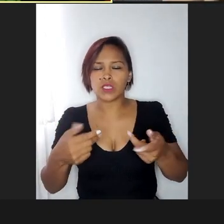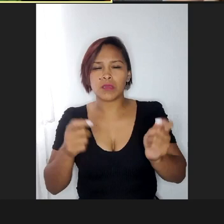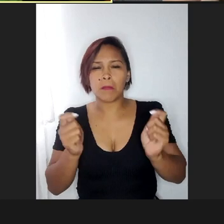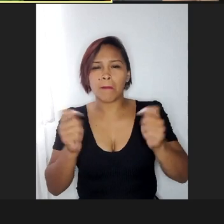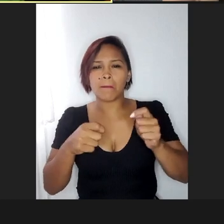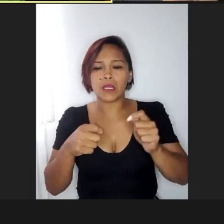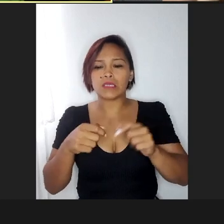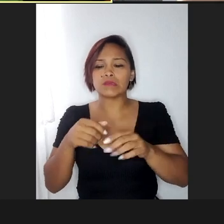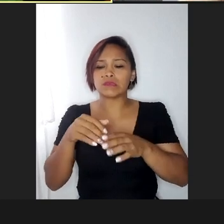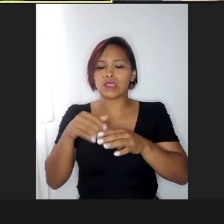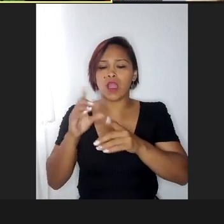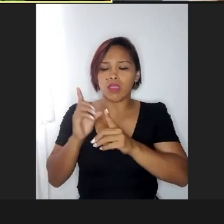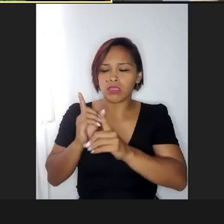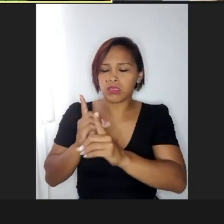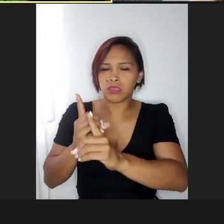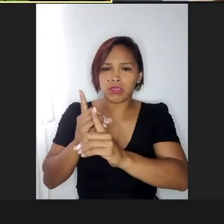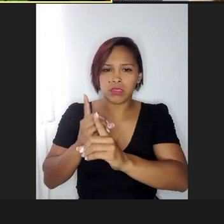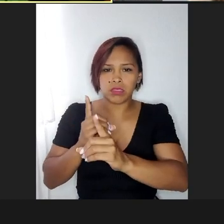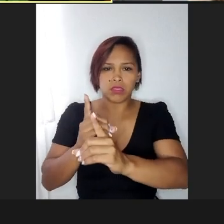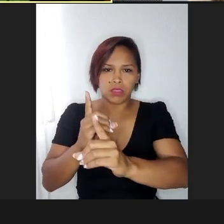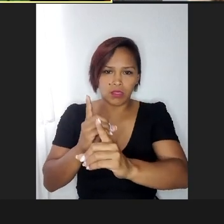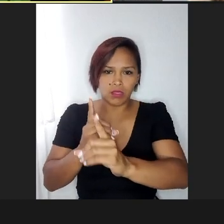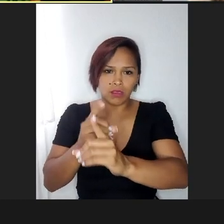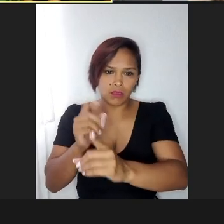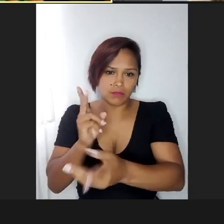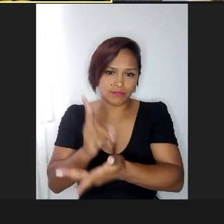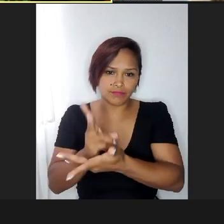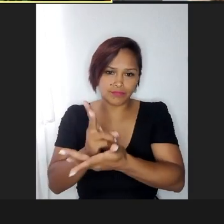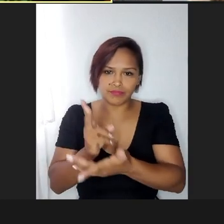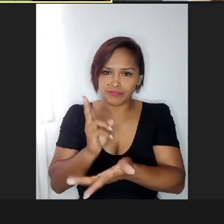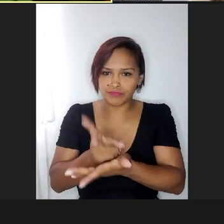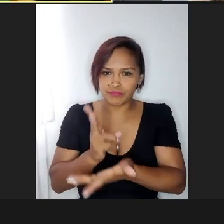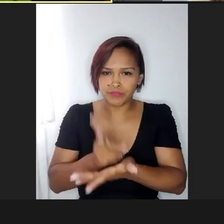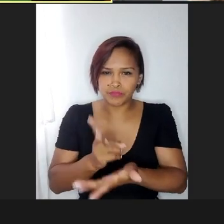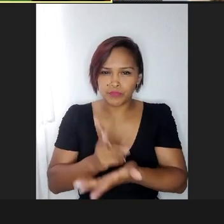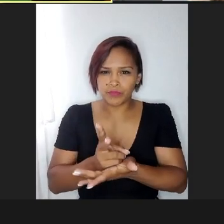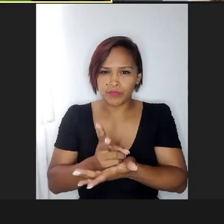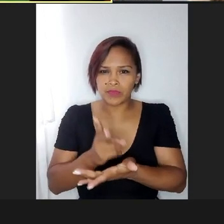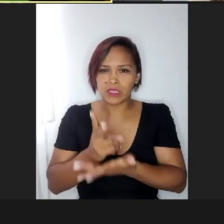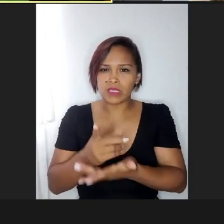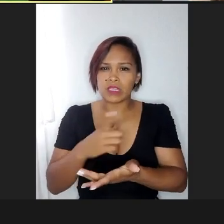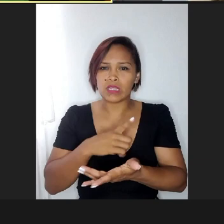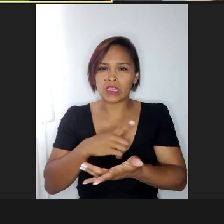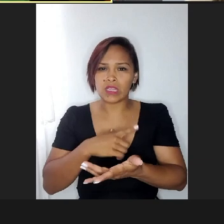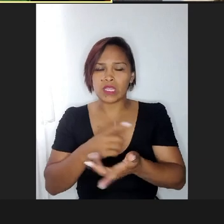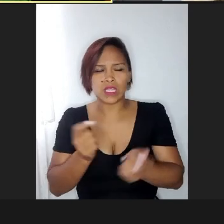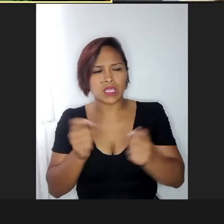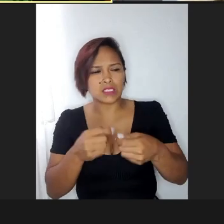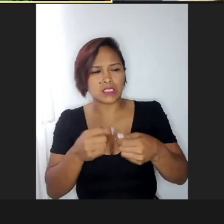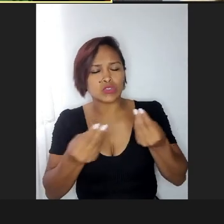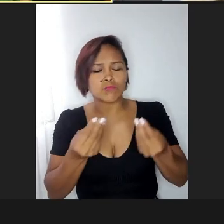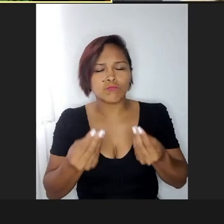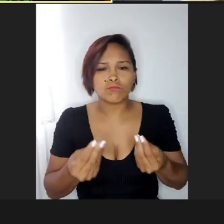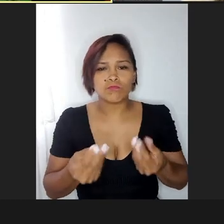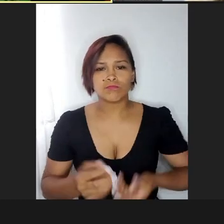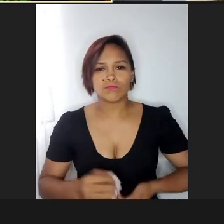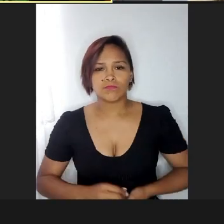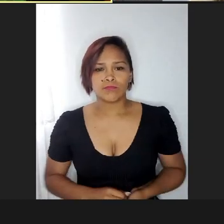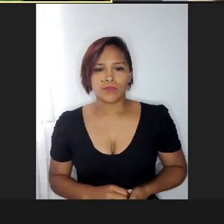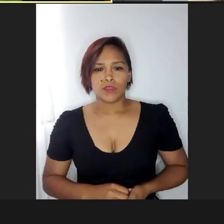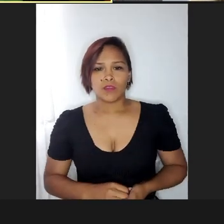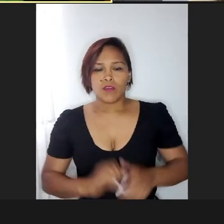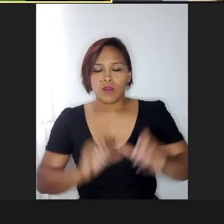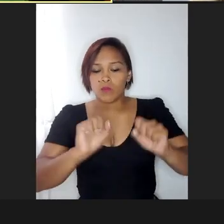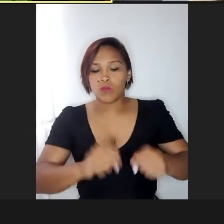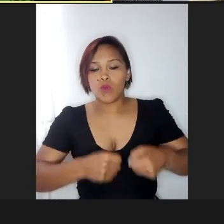filhos a sempre ter isso como um reforçador,